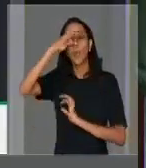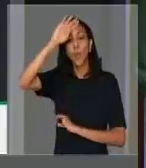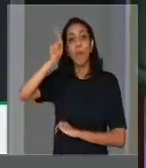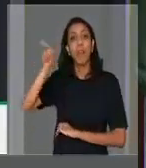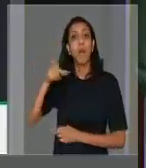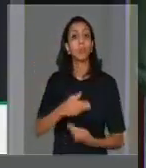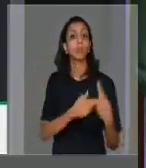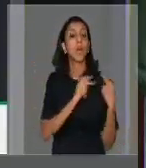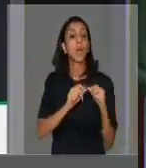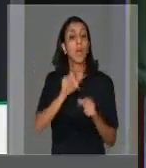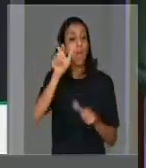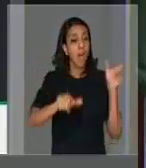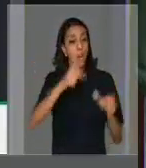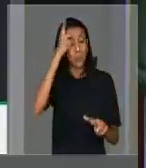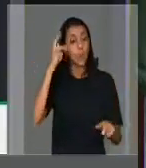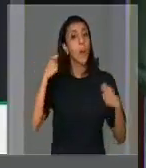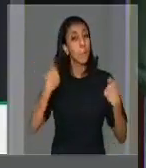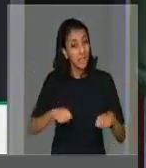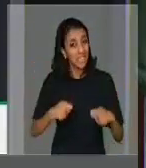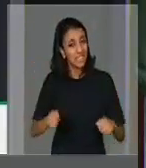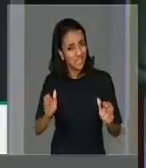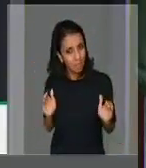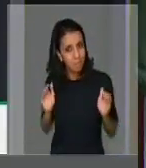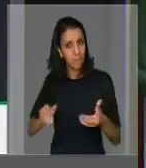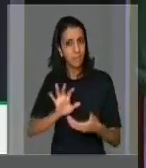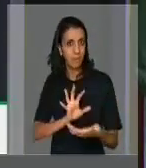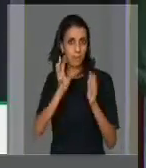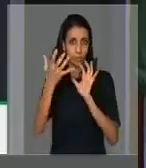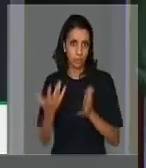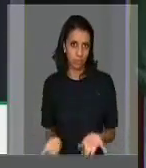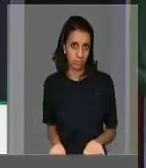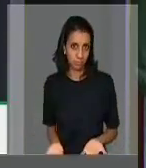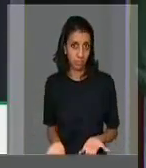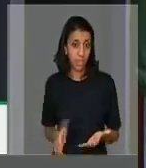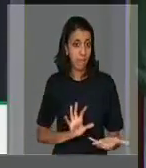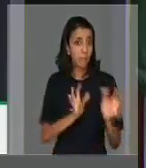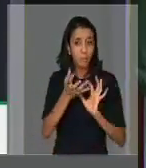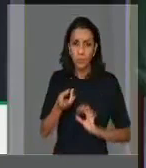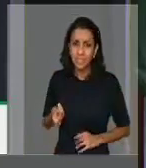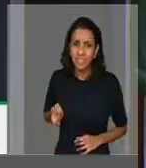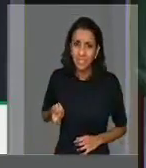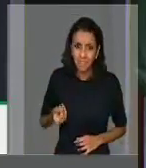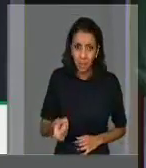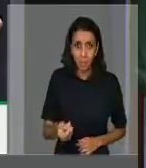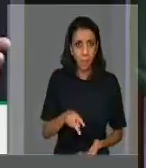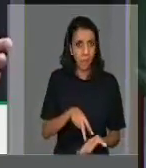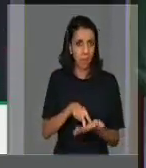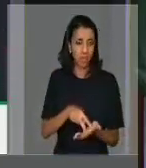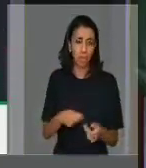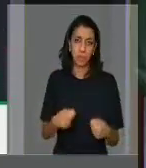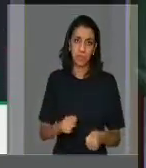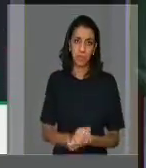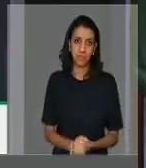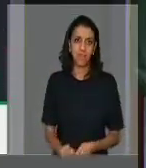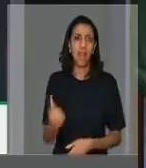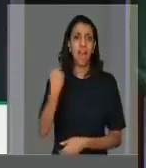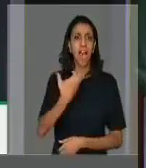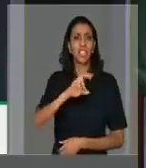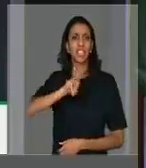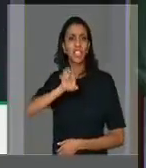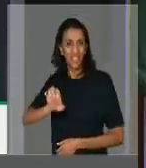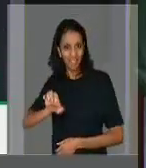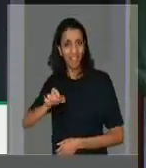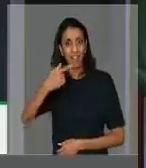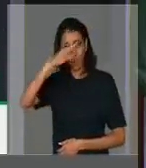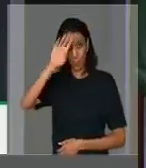é fazer a revolução. E a revolução deve ser permanente. O mesmo Che, que não era nascido